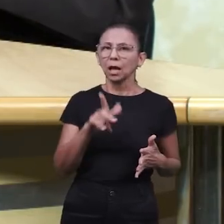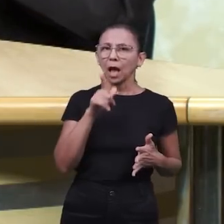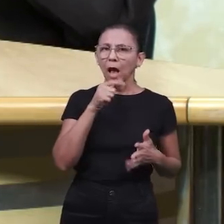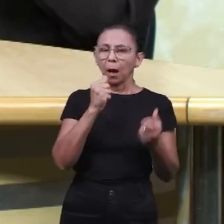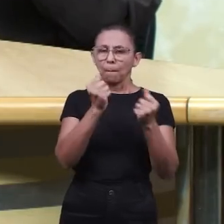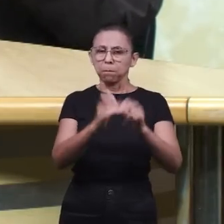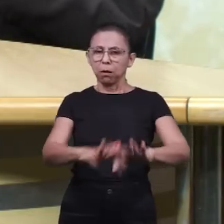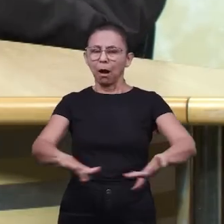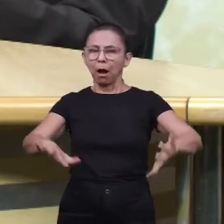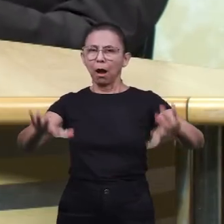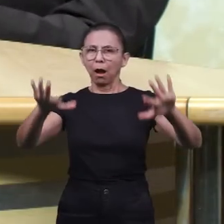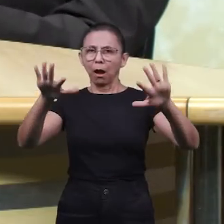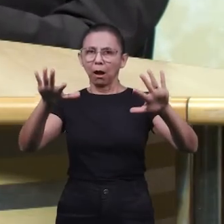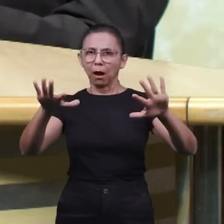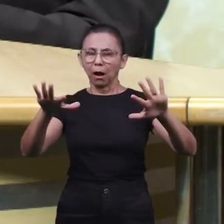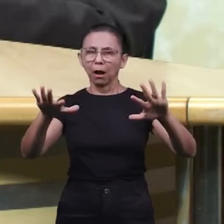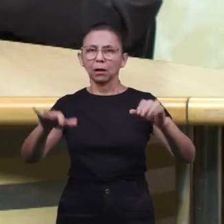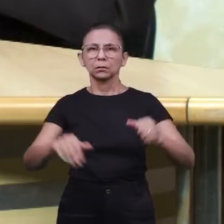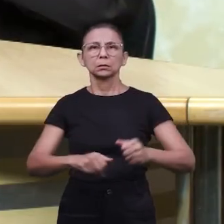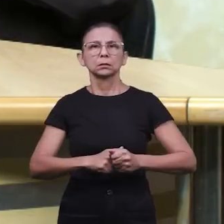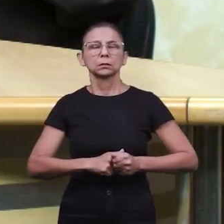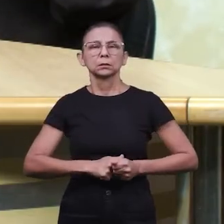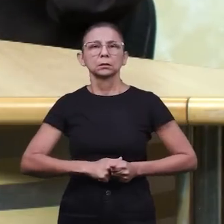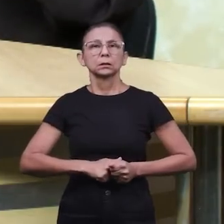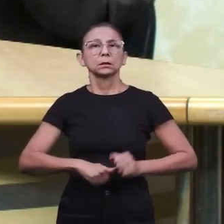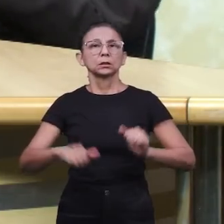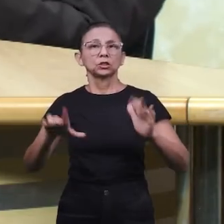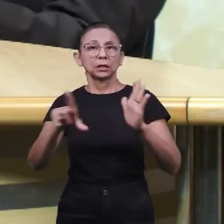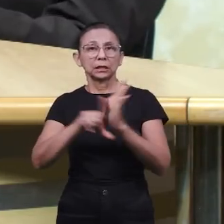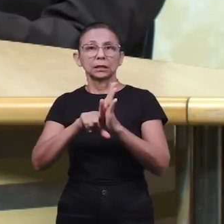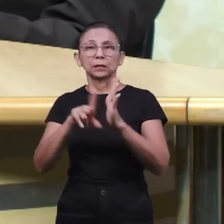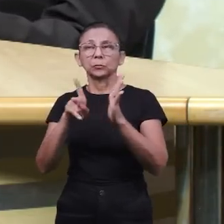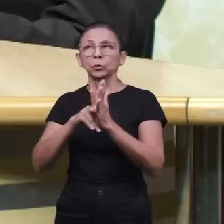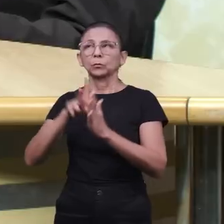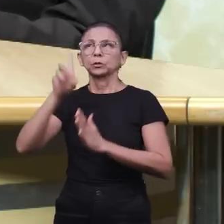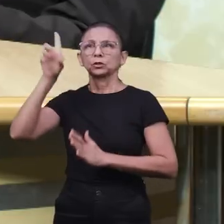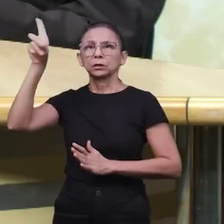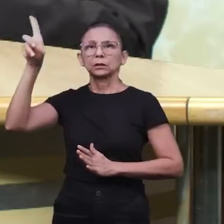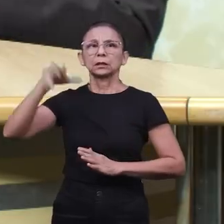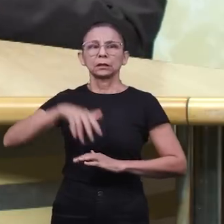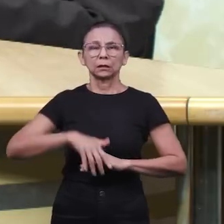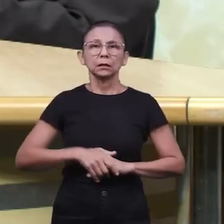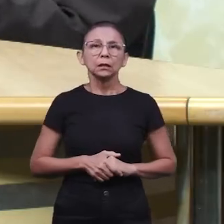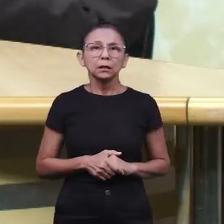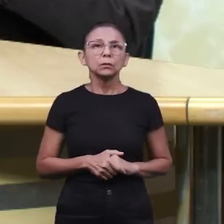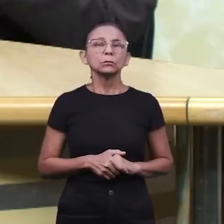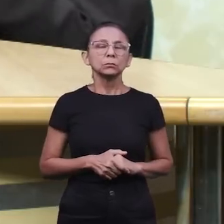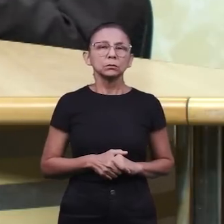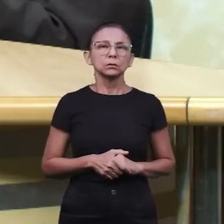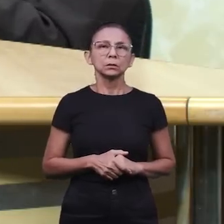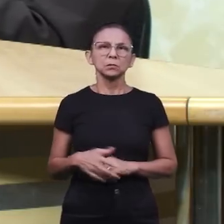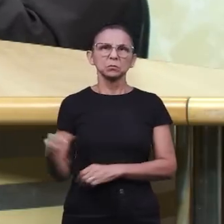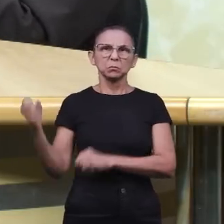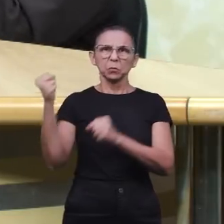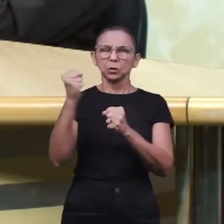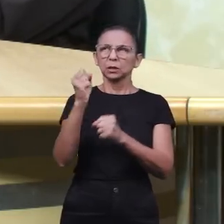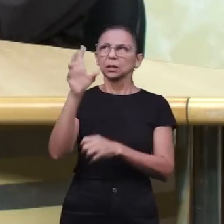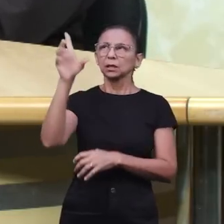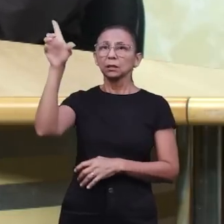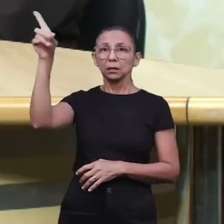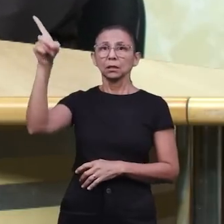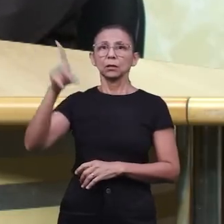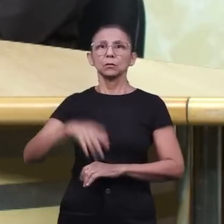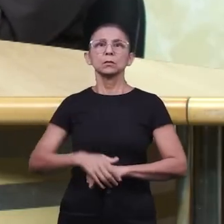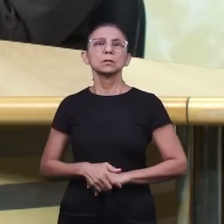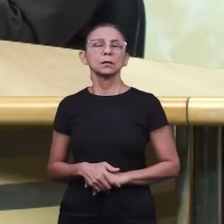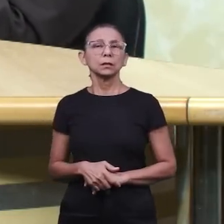que trouxe a lei de Deus, que tinha o perdão dos pecados, quer dizer, tinha um conhecimento, tinha um fundamento